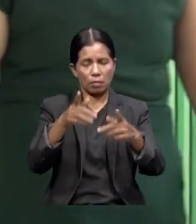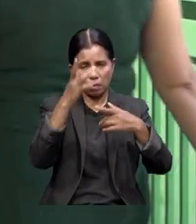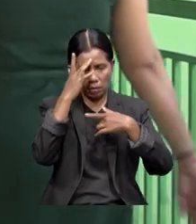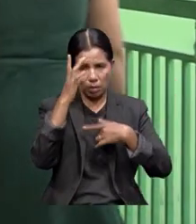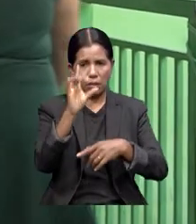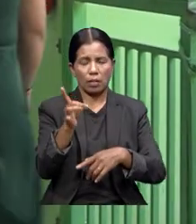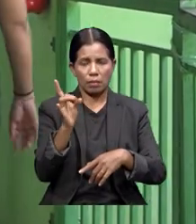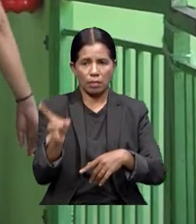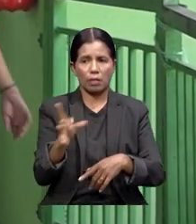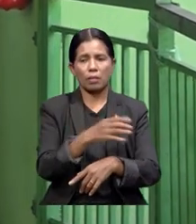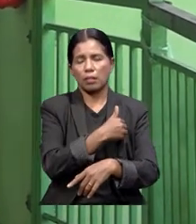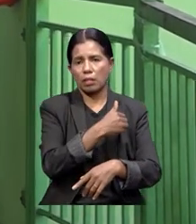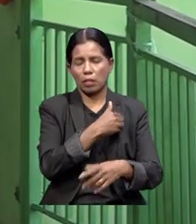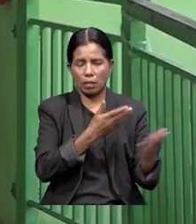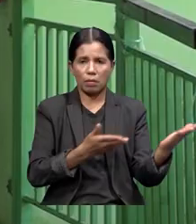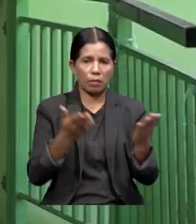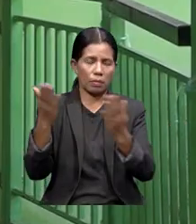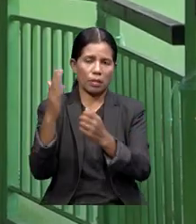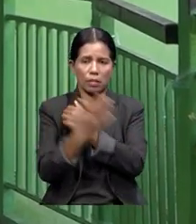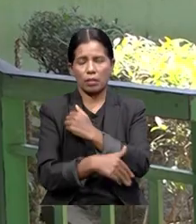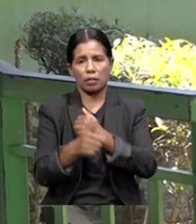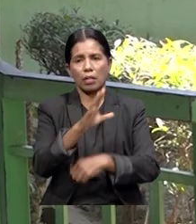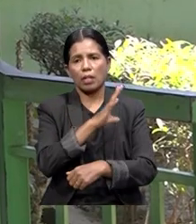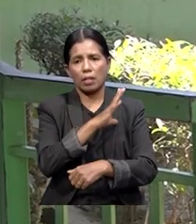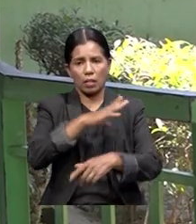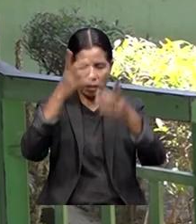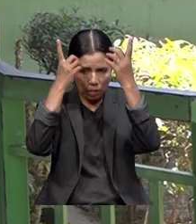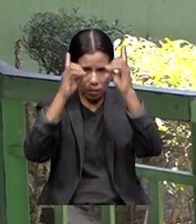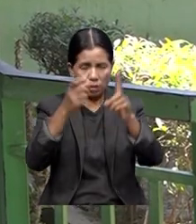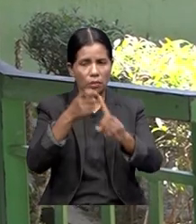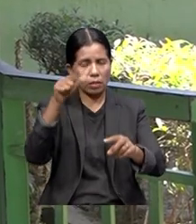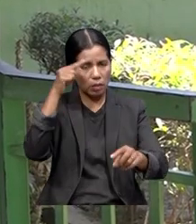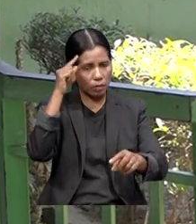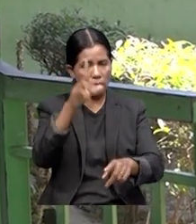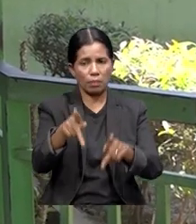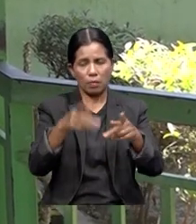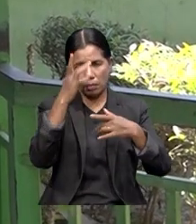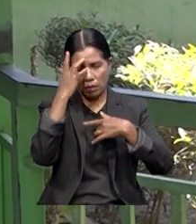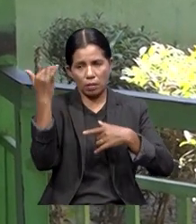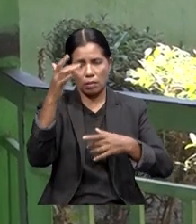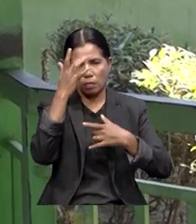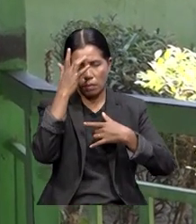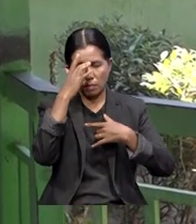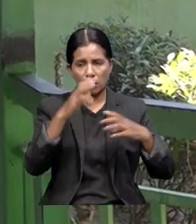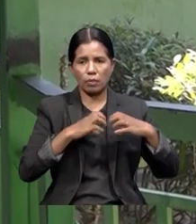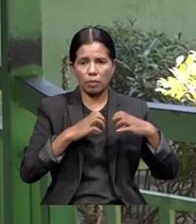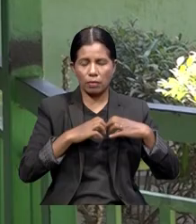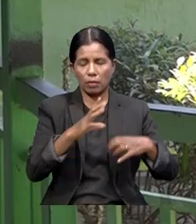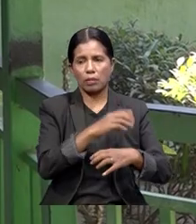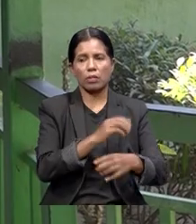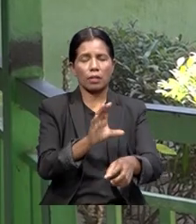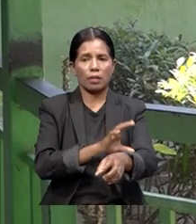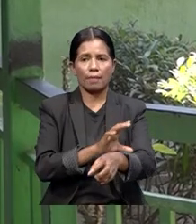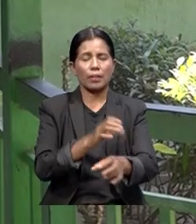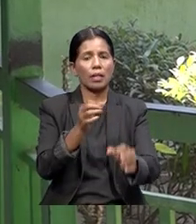o aluno resin, maxida o transfere, também se reindecisão o governo, no paciente iracné, maioria sofre moras fua no cancro.